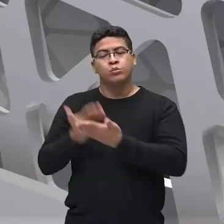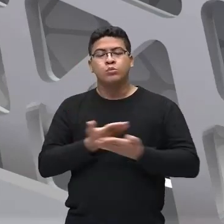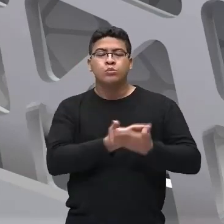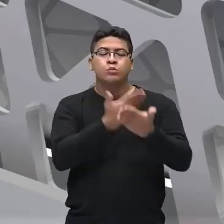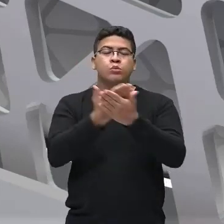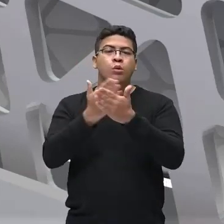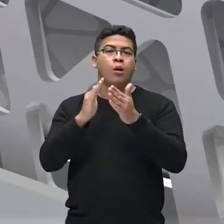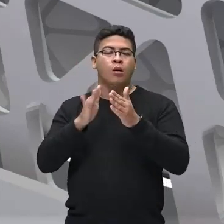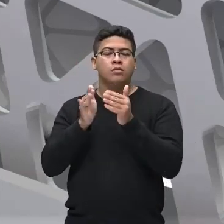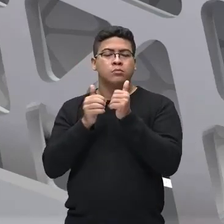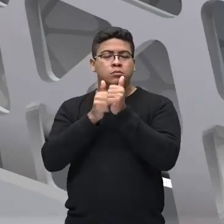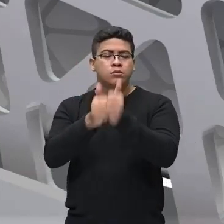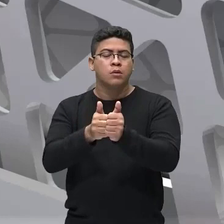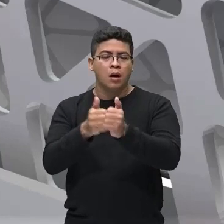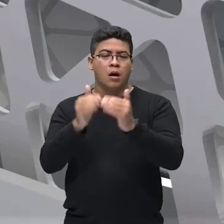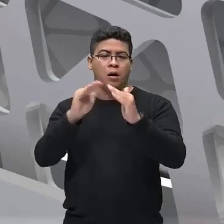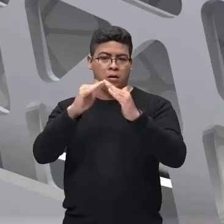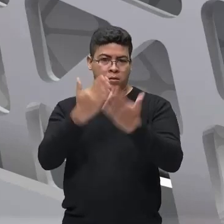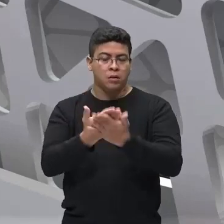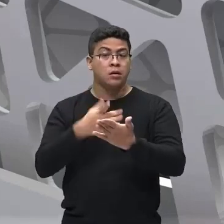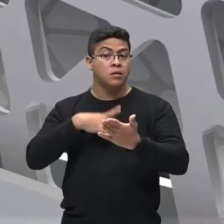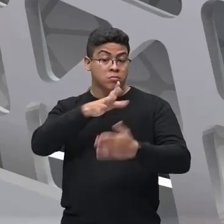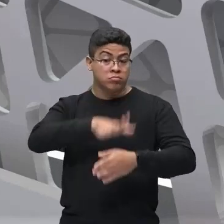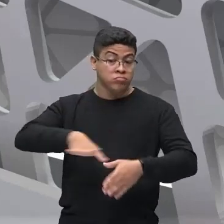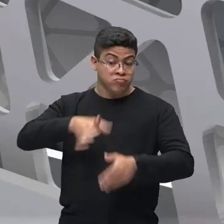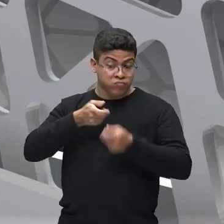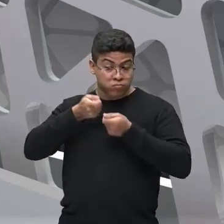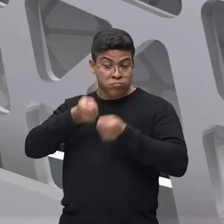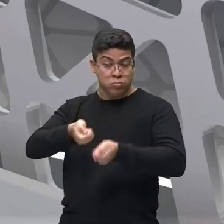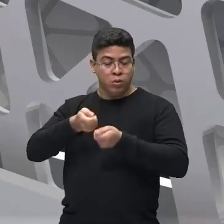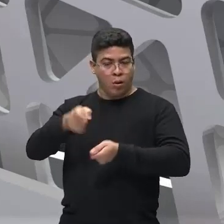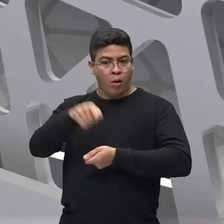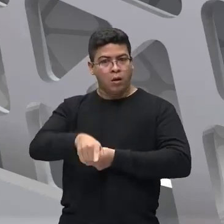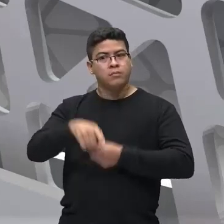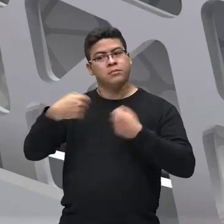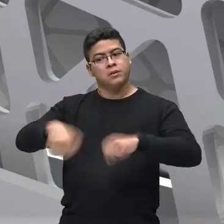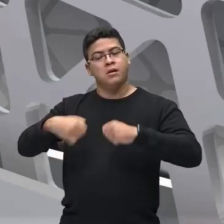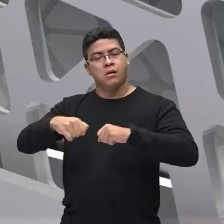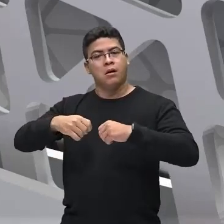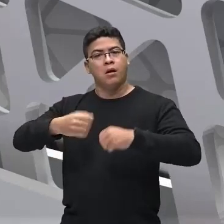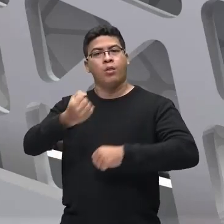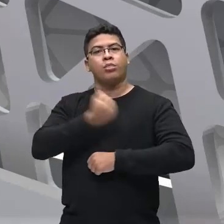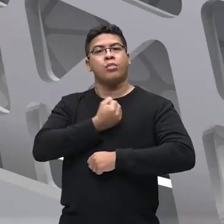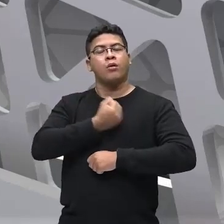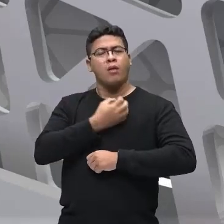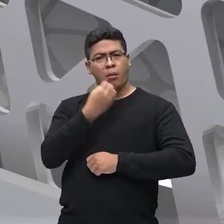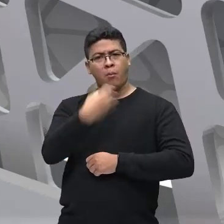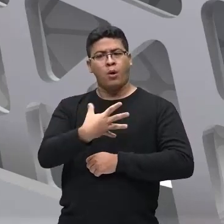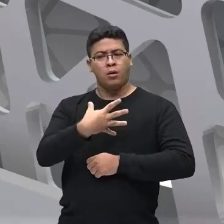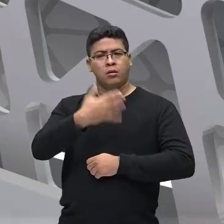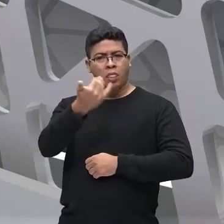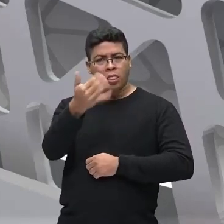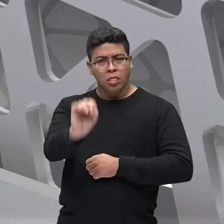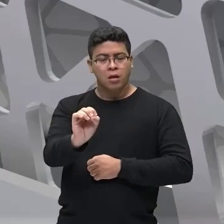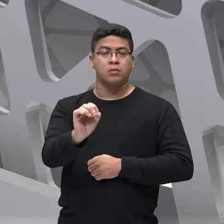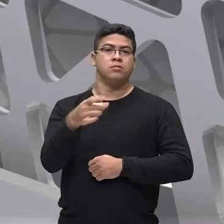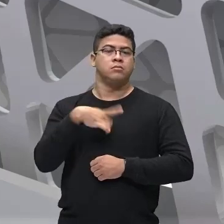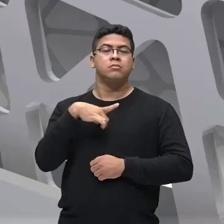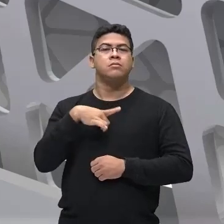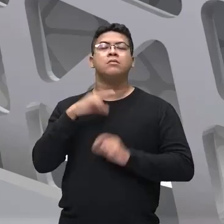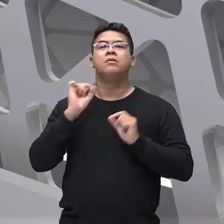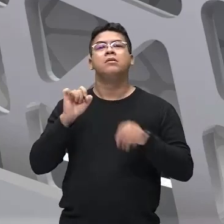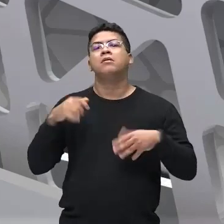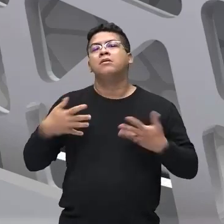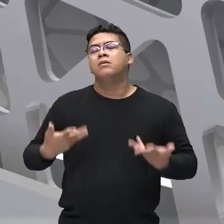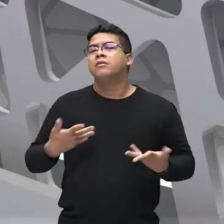é uma forma de pressionar aquele que frequenta a ter ótimo resultado escolar. E